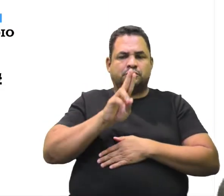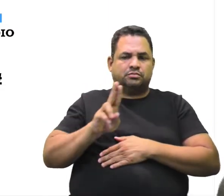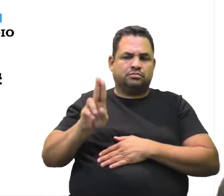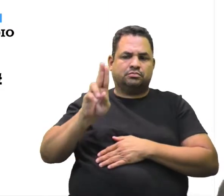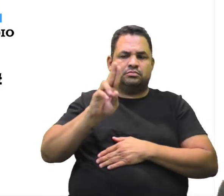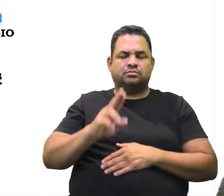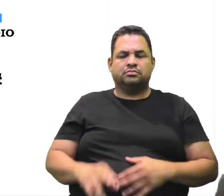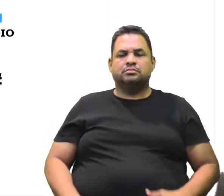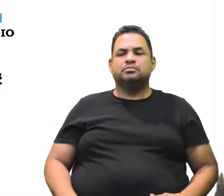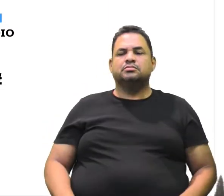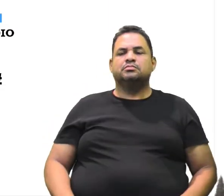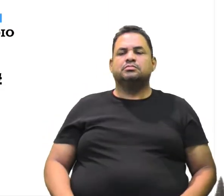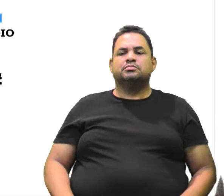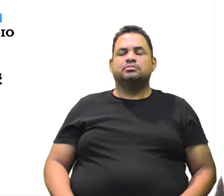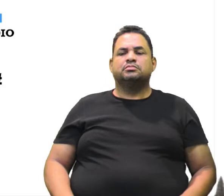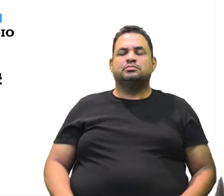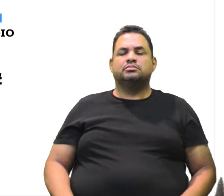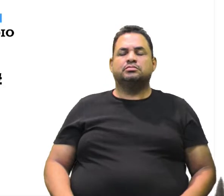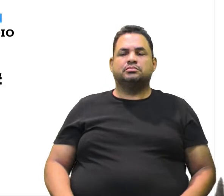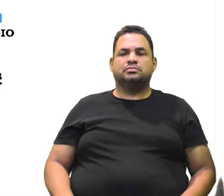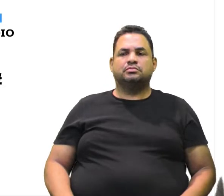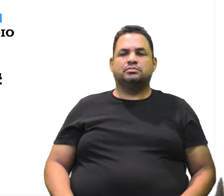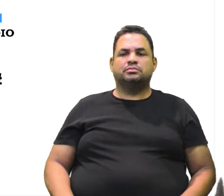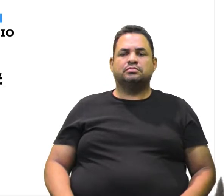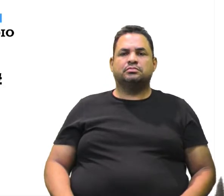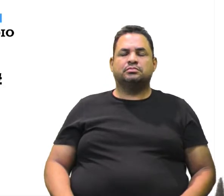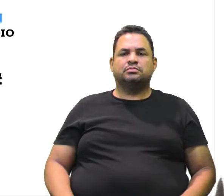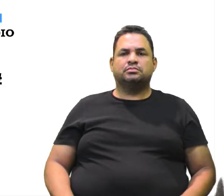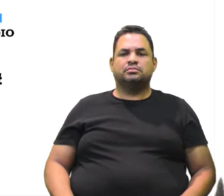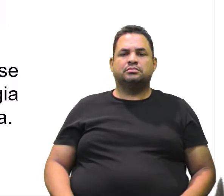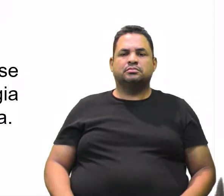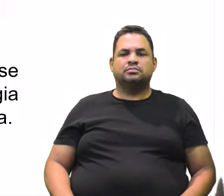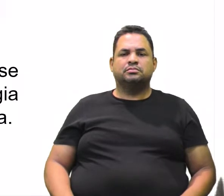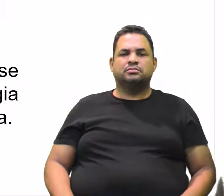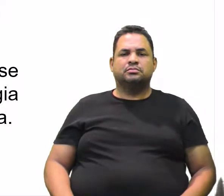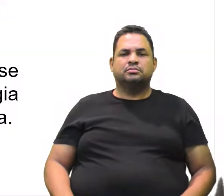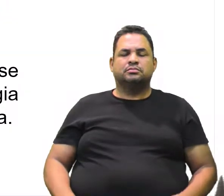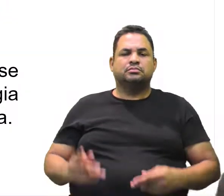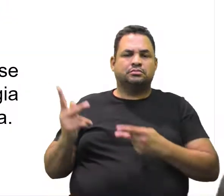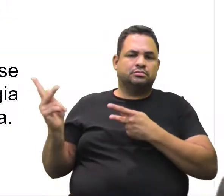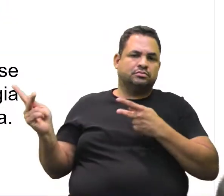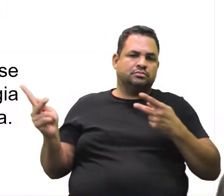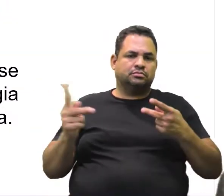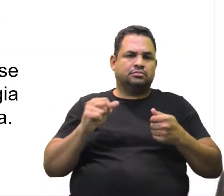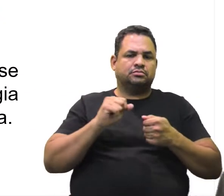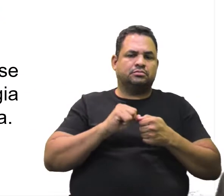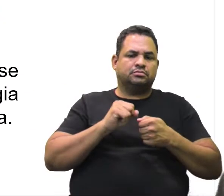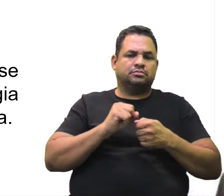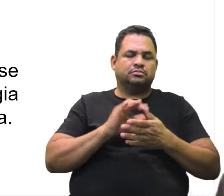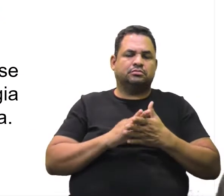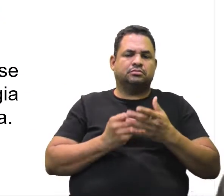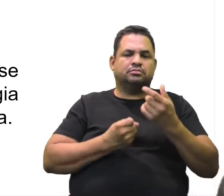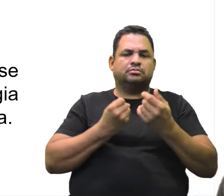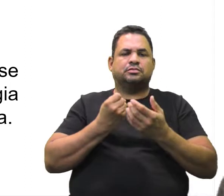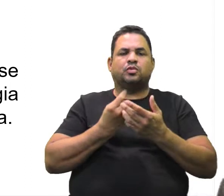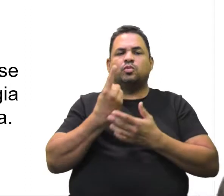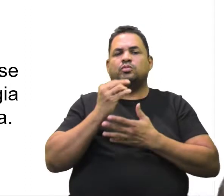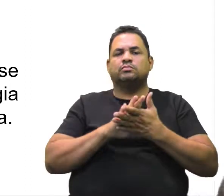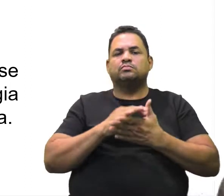universidades, tá bom? Então, partindo para isso, convidamos você agora para resolvermos algumas questões do